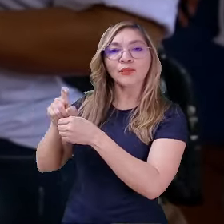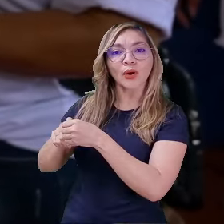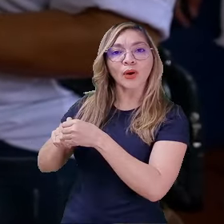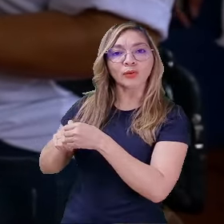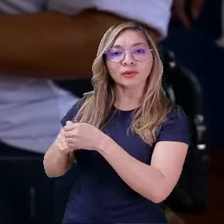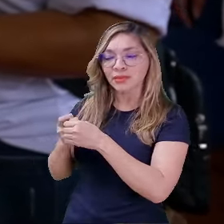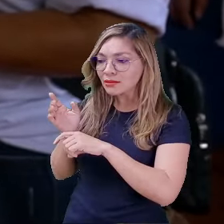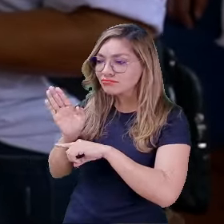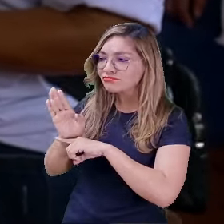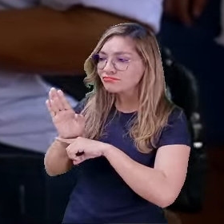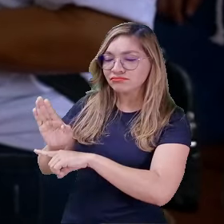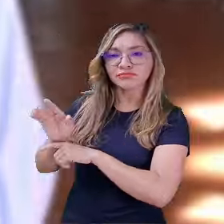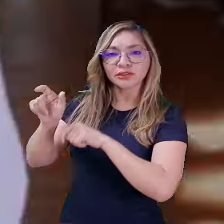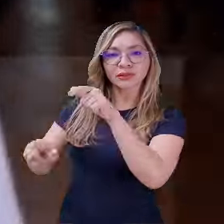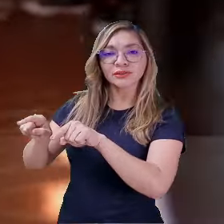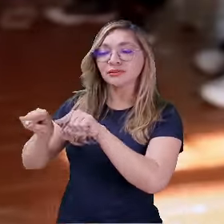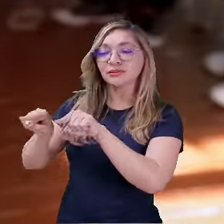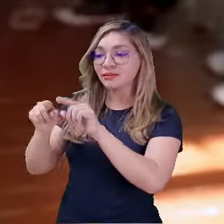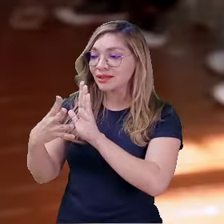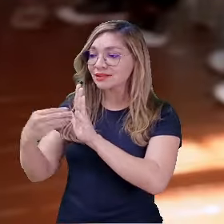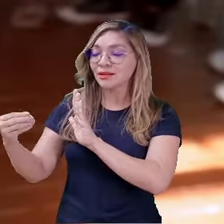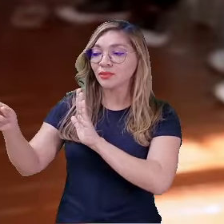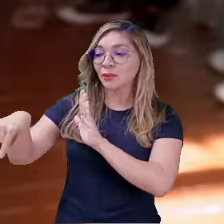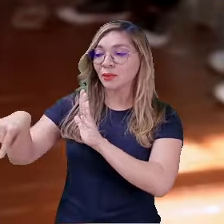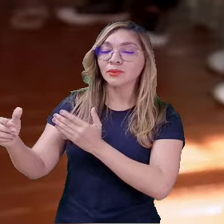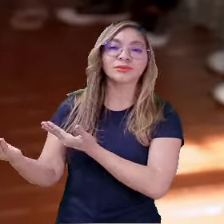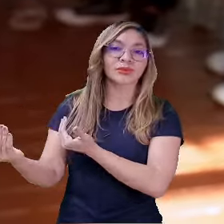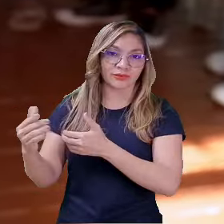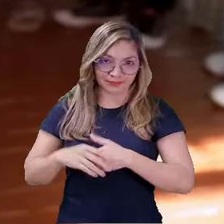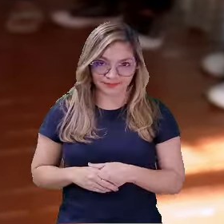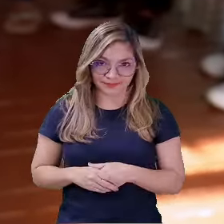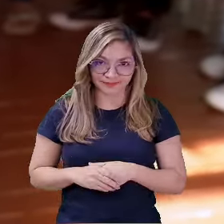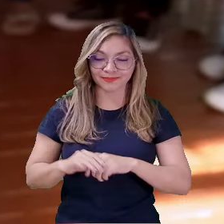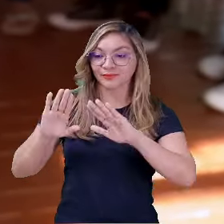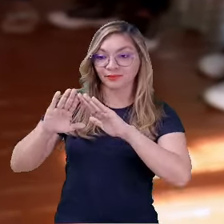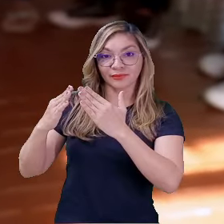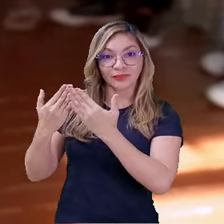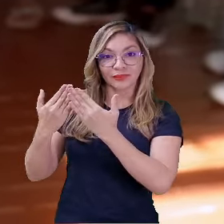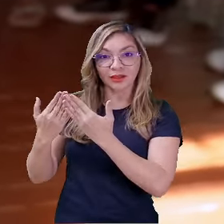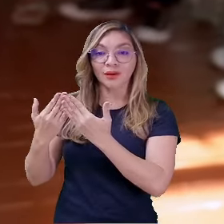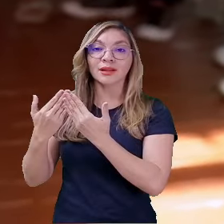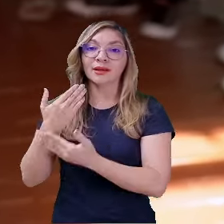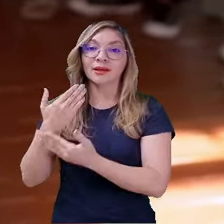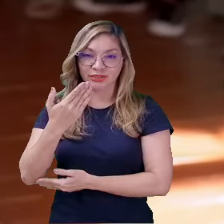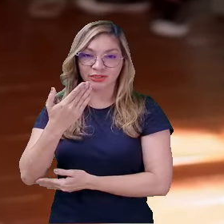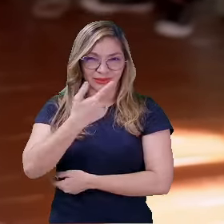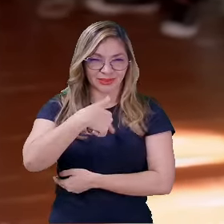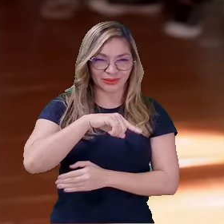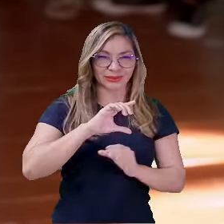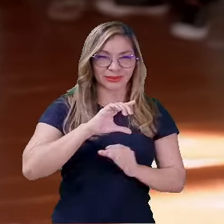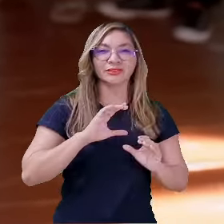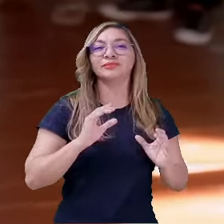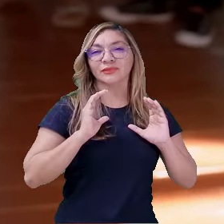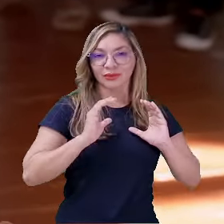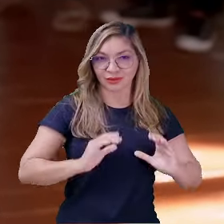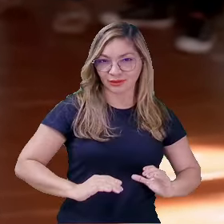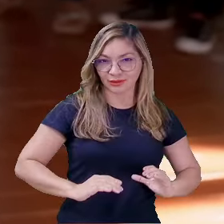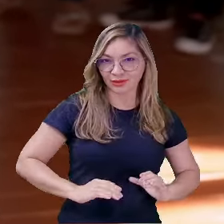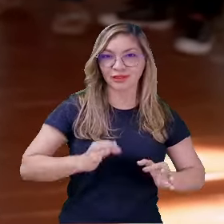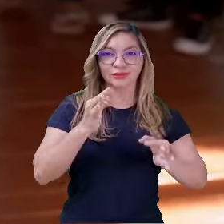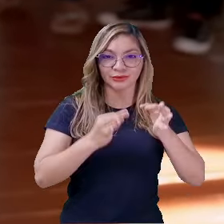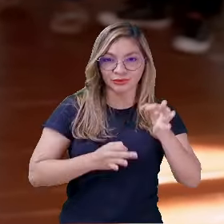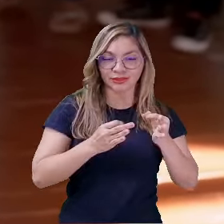ser exemplo para outros jovens também. A Escola Bosque fez um pedido para nós aqui da coordenadoria do Programa de Justiça Itinerante